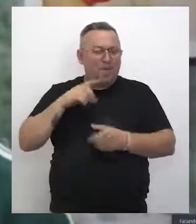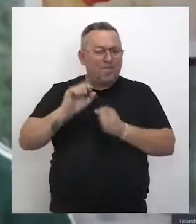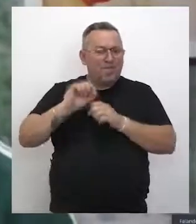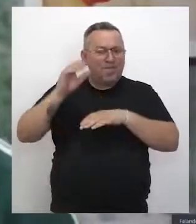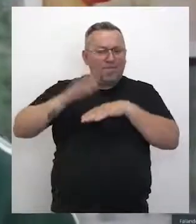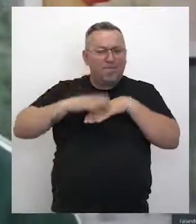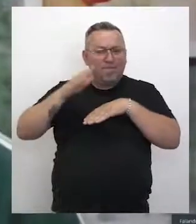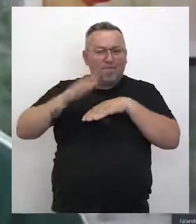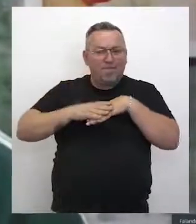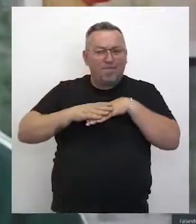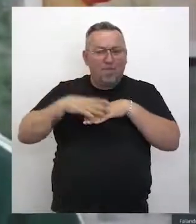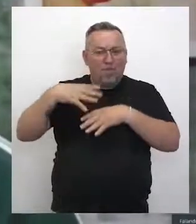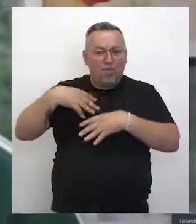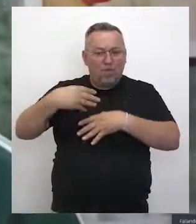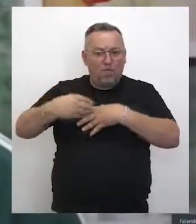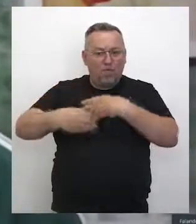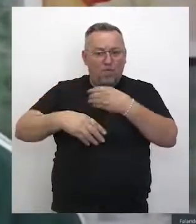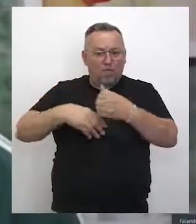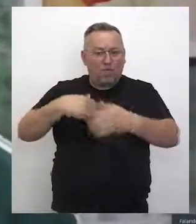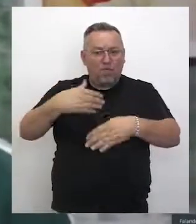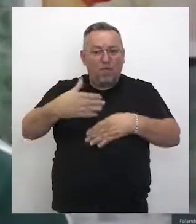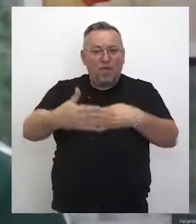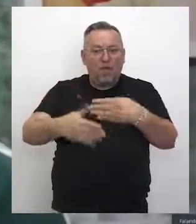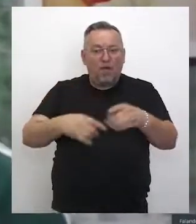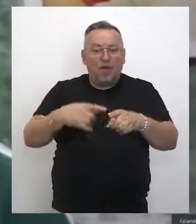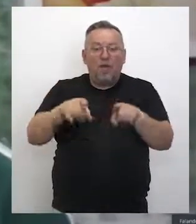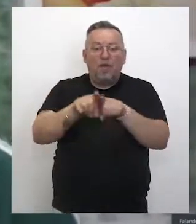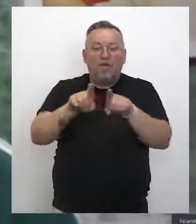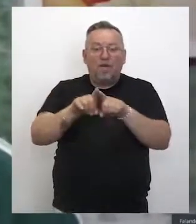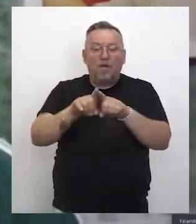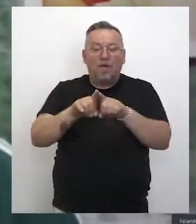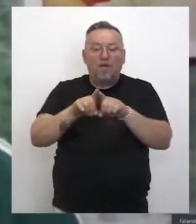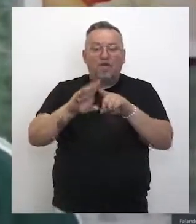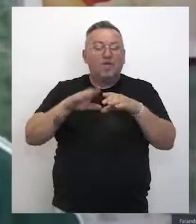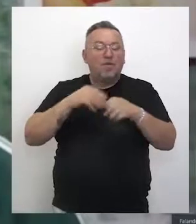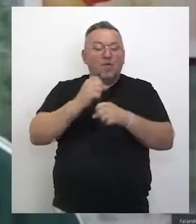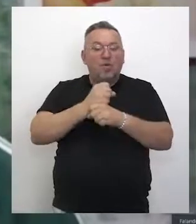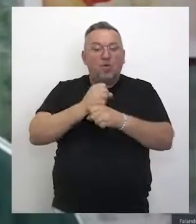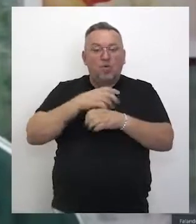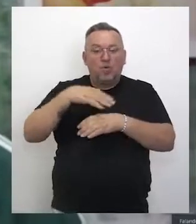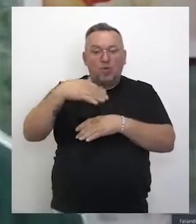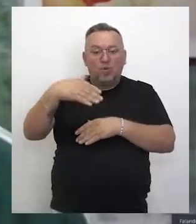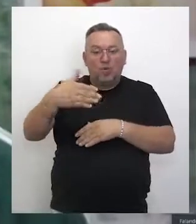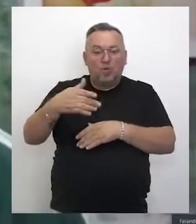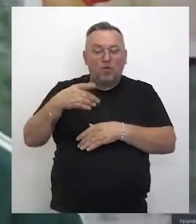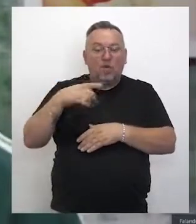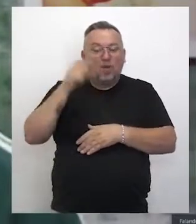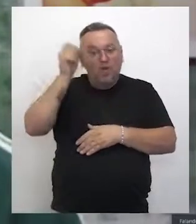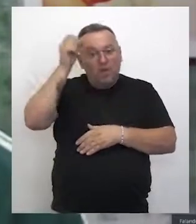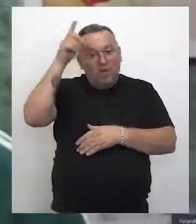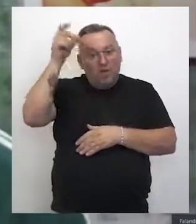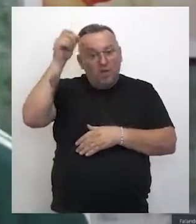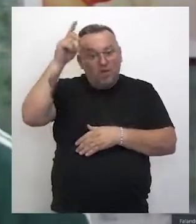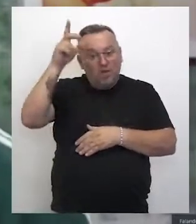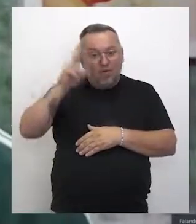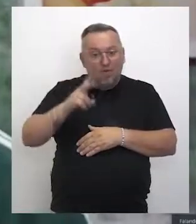produzem passam de geração em geração e assim, ao longo do tempo, a cultura vai